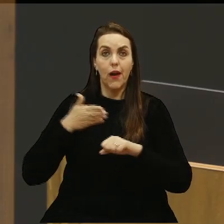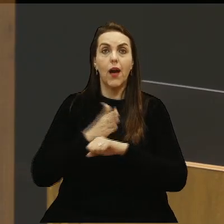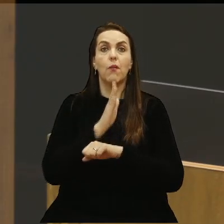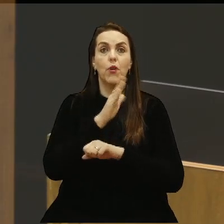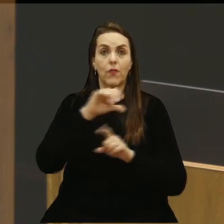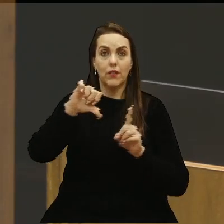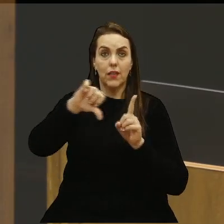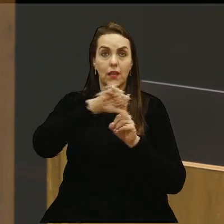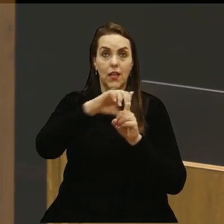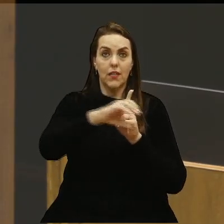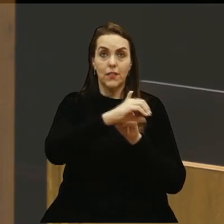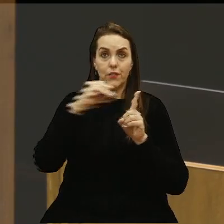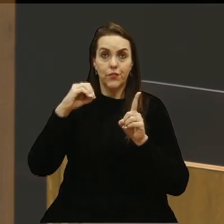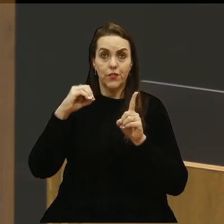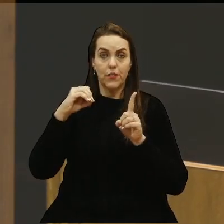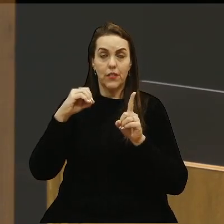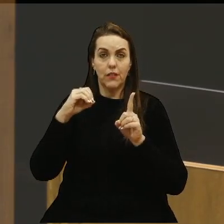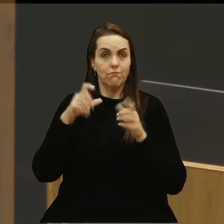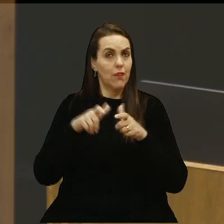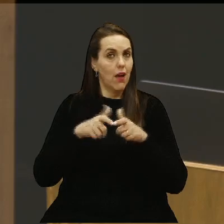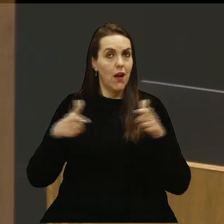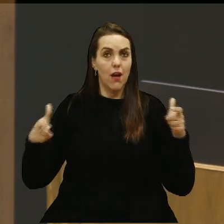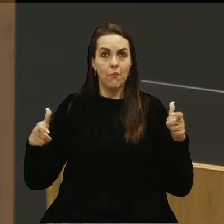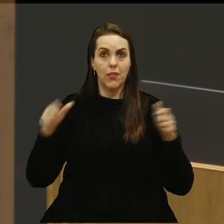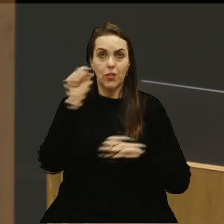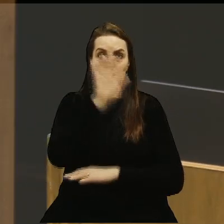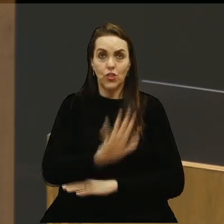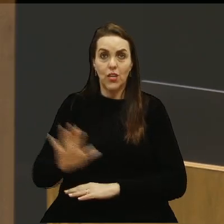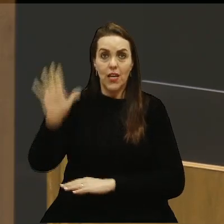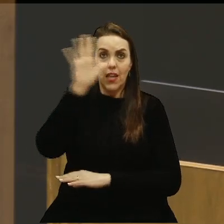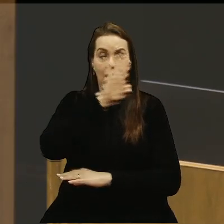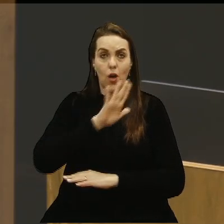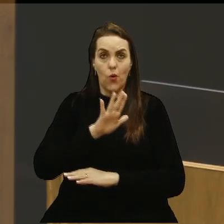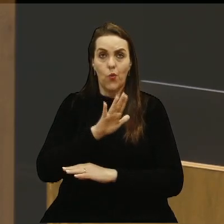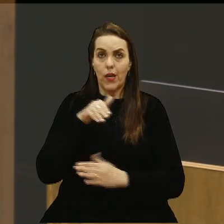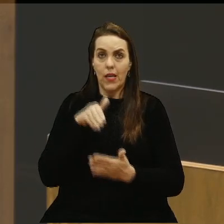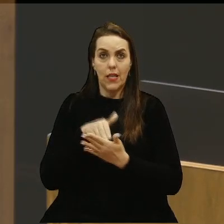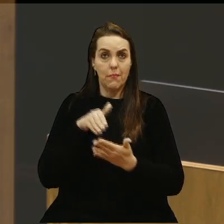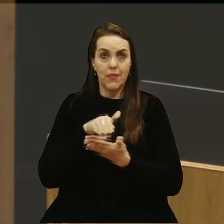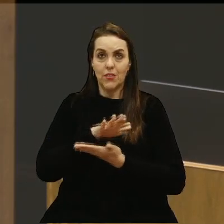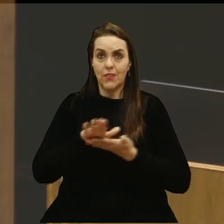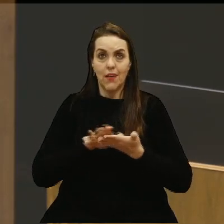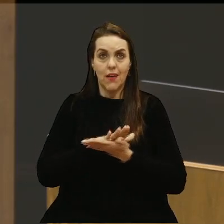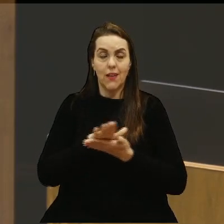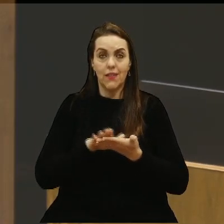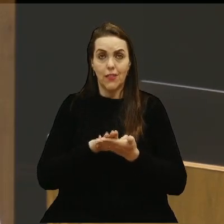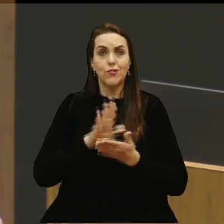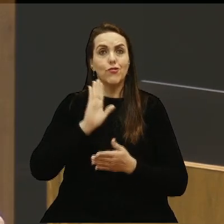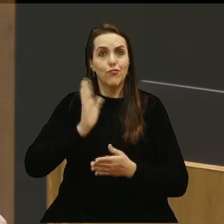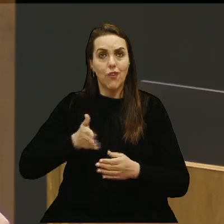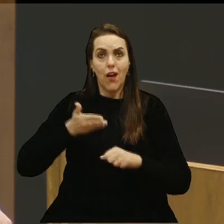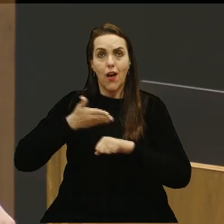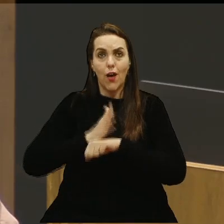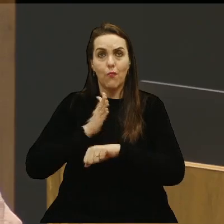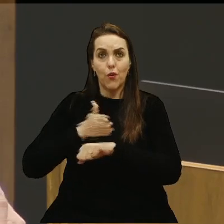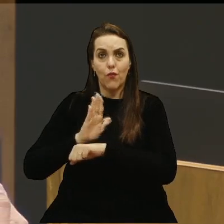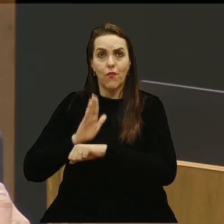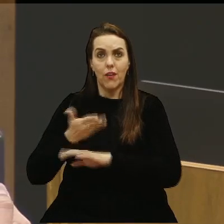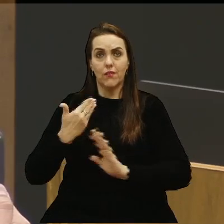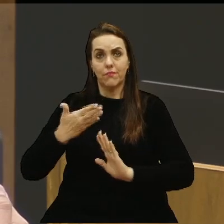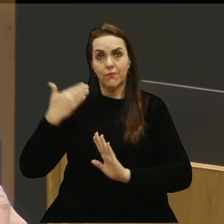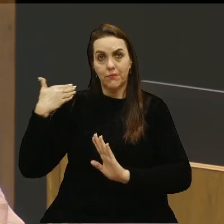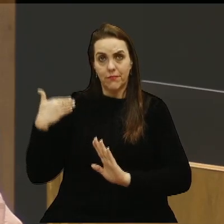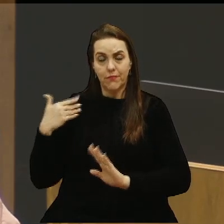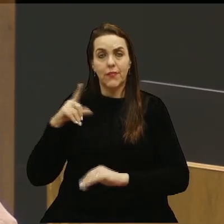uma anistia ampla, geral e restrita, assim como já foi aprovada em outras épocas. Nós